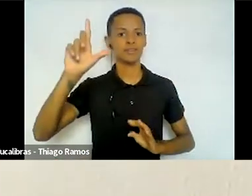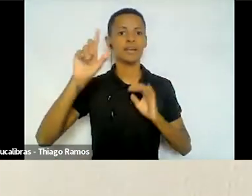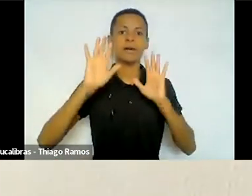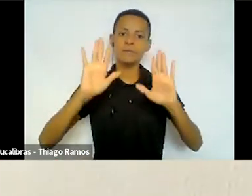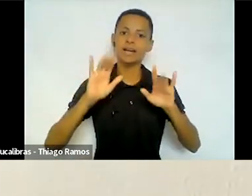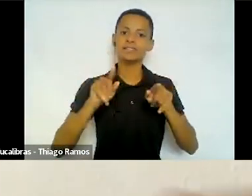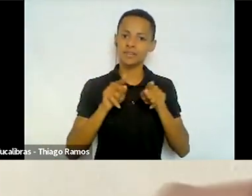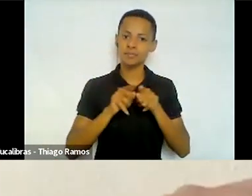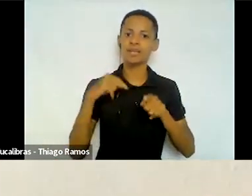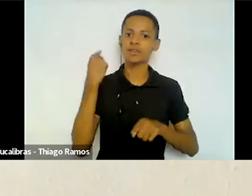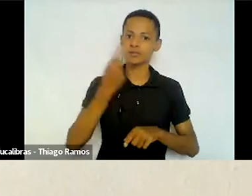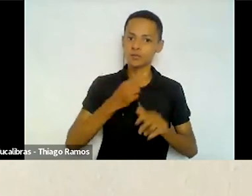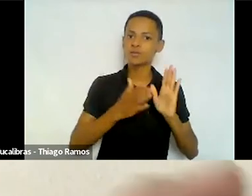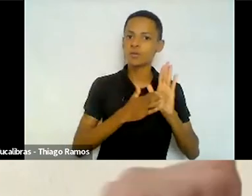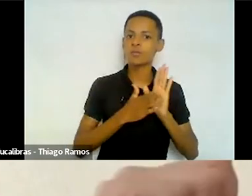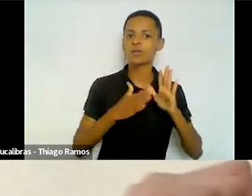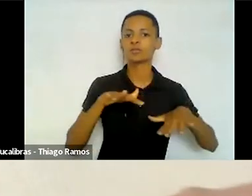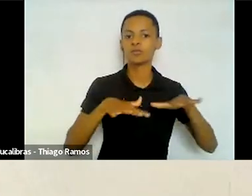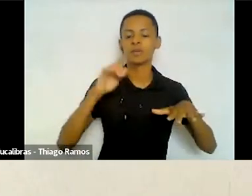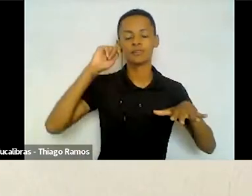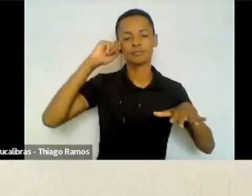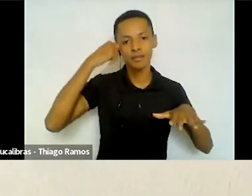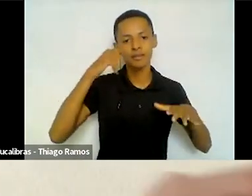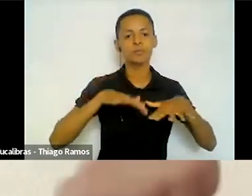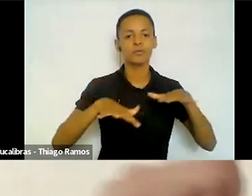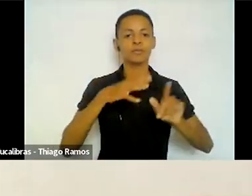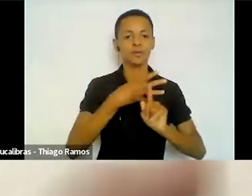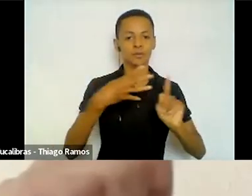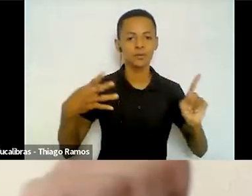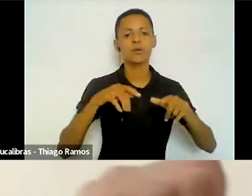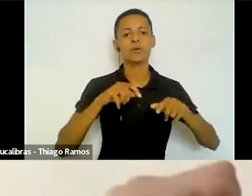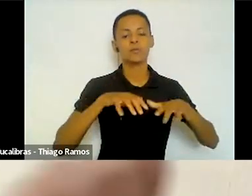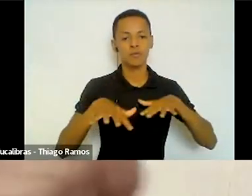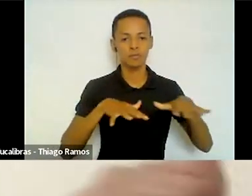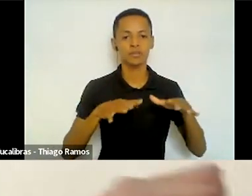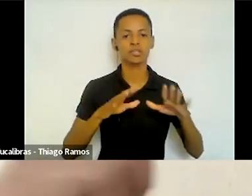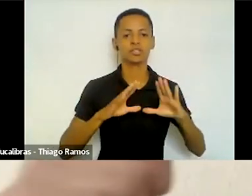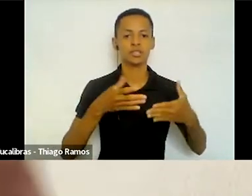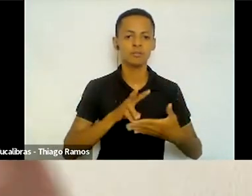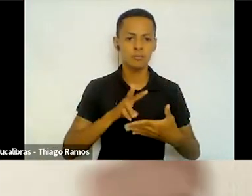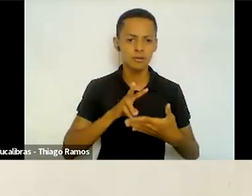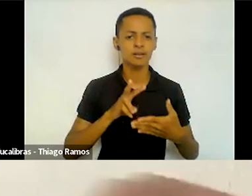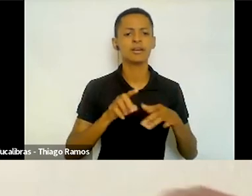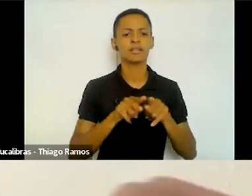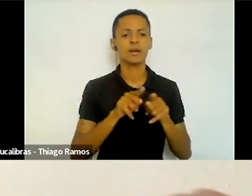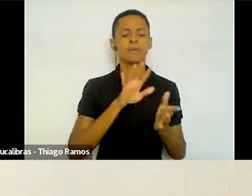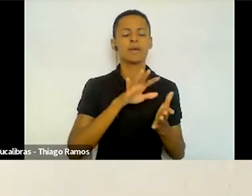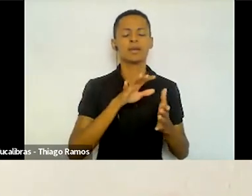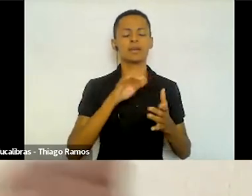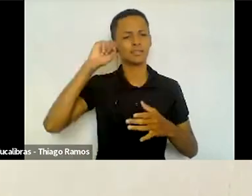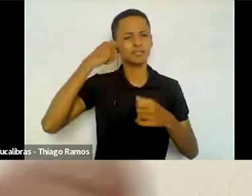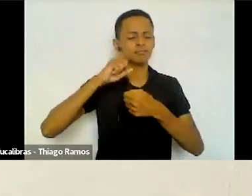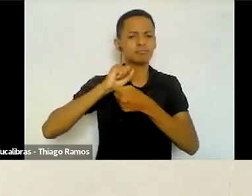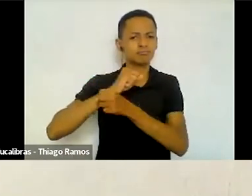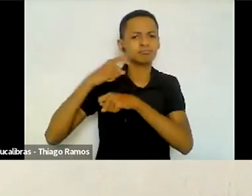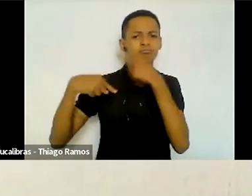também, ouvindo o movimento negro, o movimento LGBTQIA+, os movimentos indígenas, quilombolas, favelados, que sempre sofreu numa